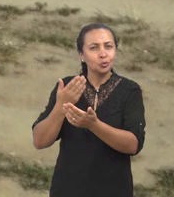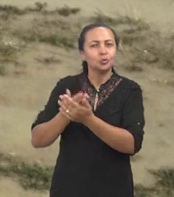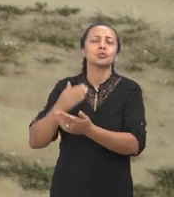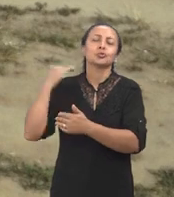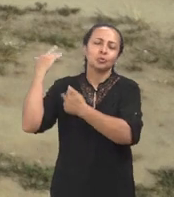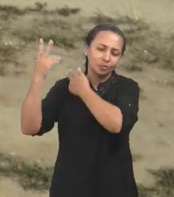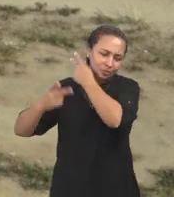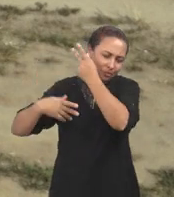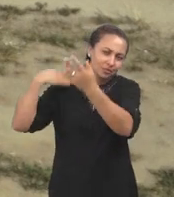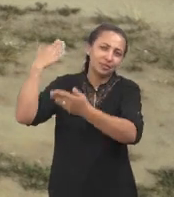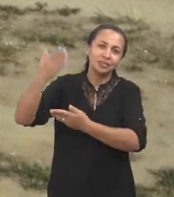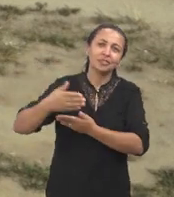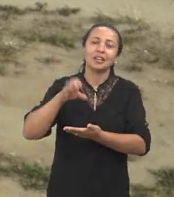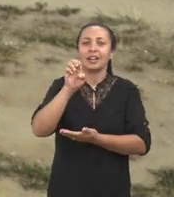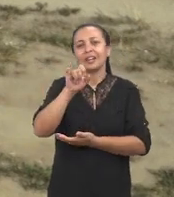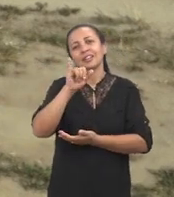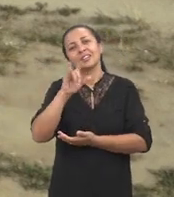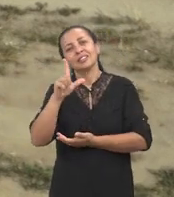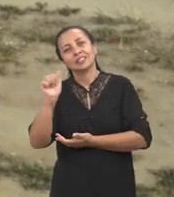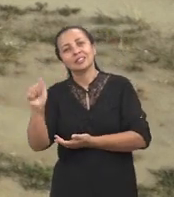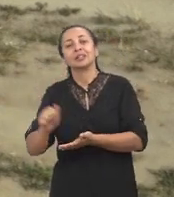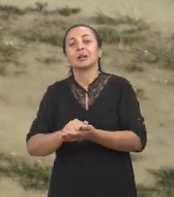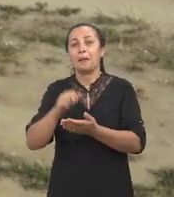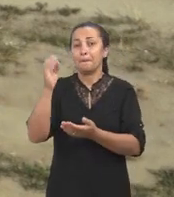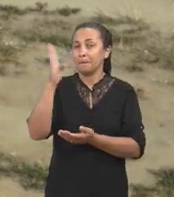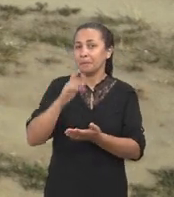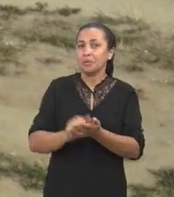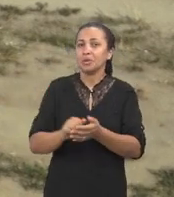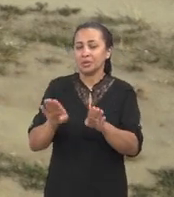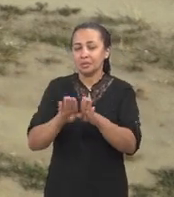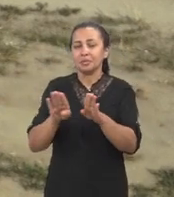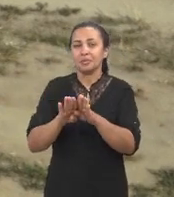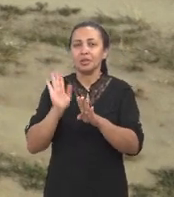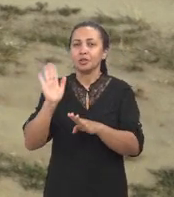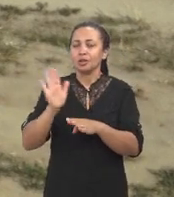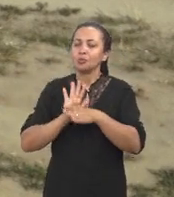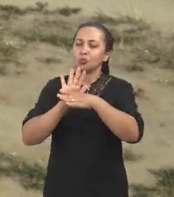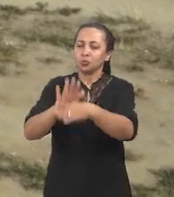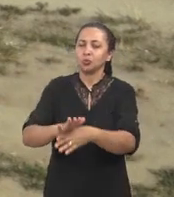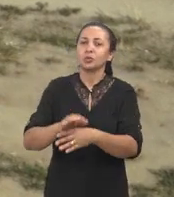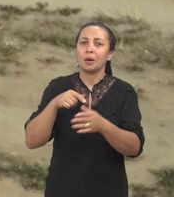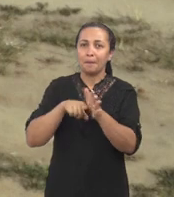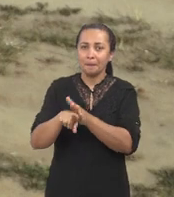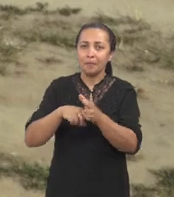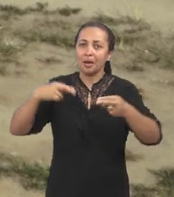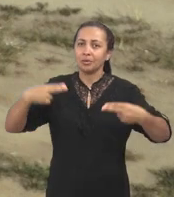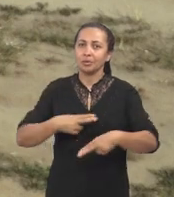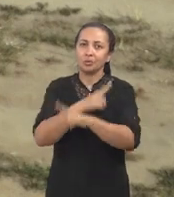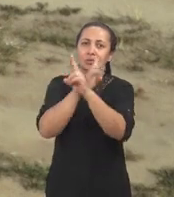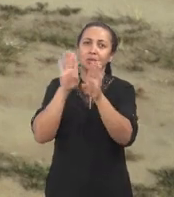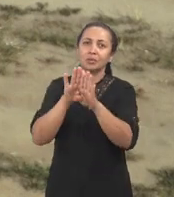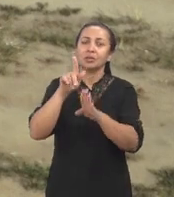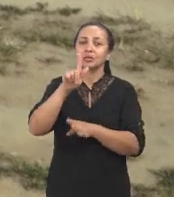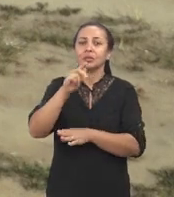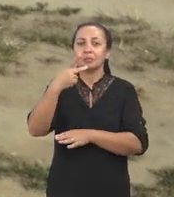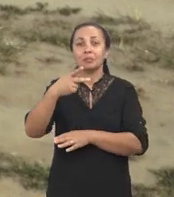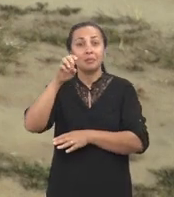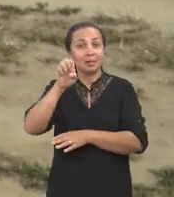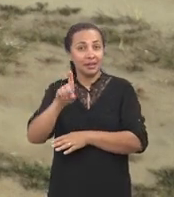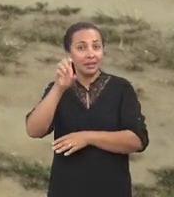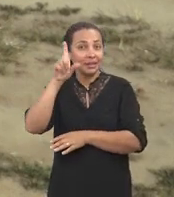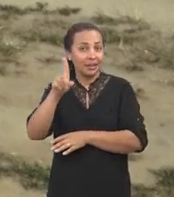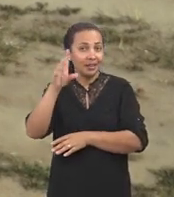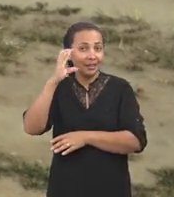estudos que eu venho fazendo junto com a professora Lia Barbosa tanto no grupo de pesquisa dela como no meu grupo de pesquisa aqui na uesb que eu já pendek